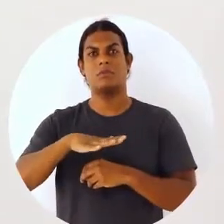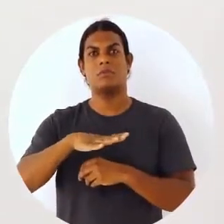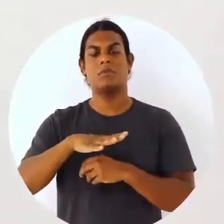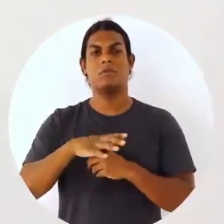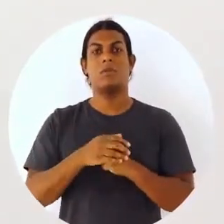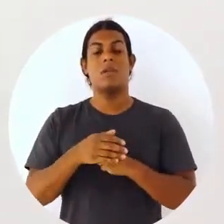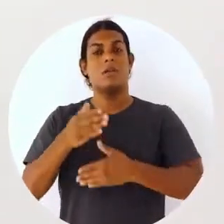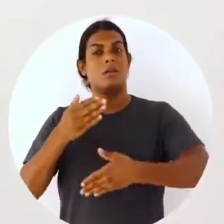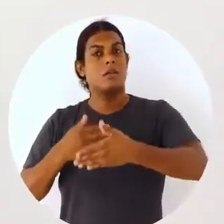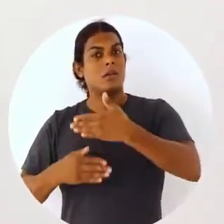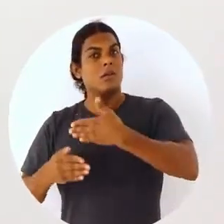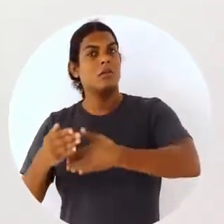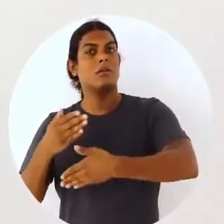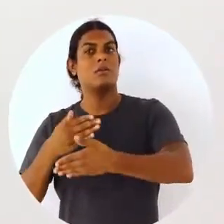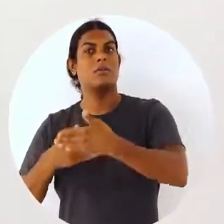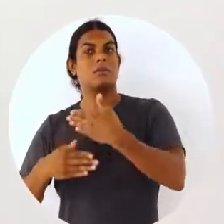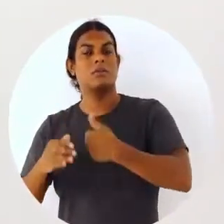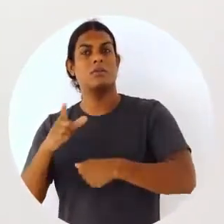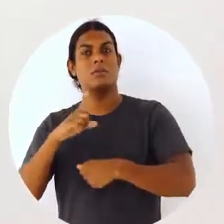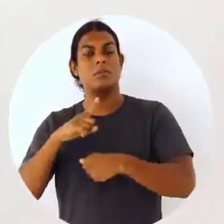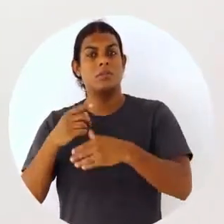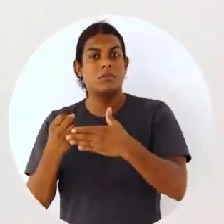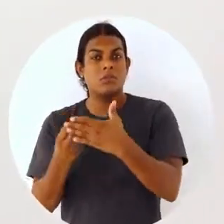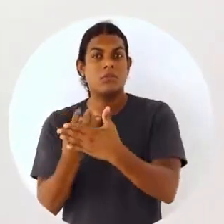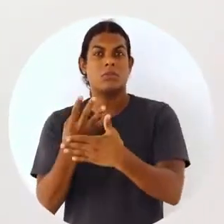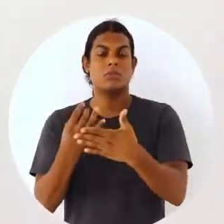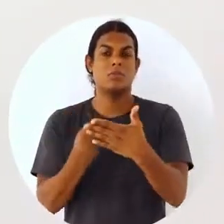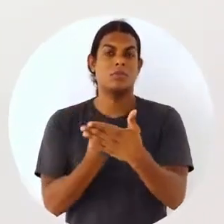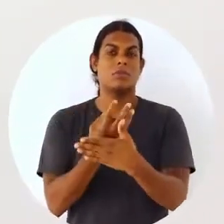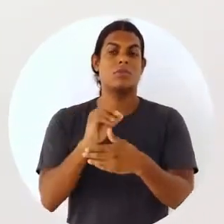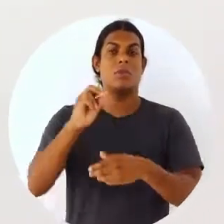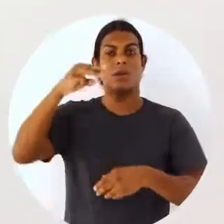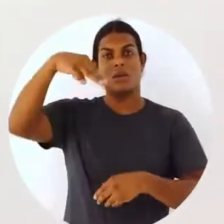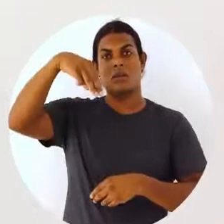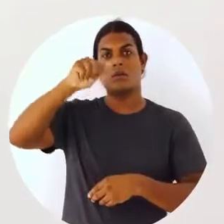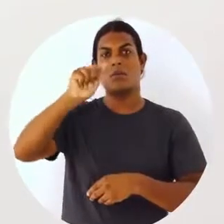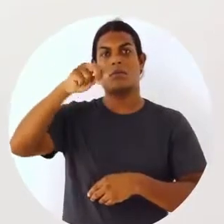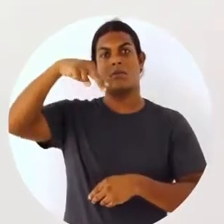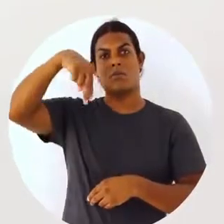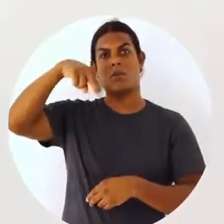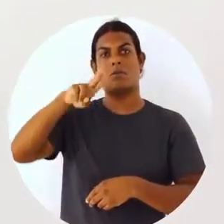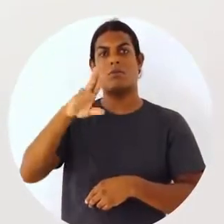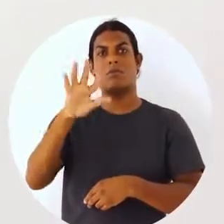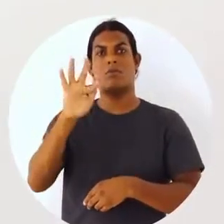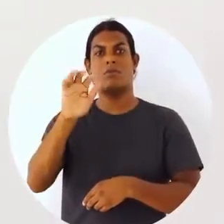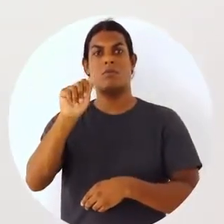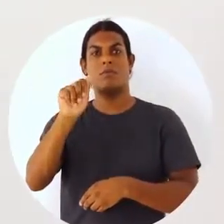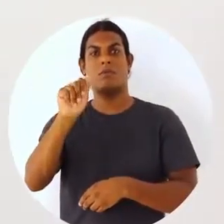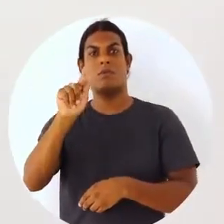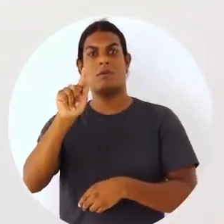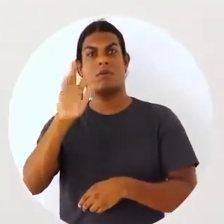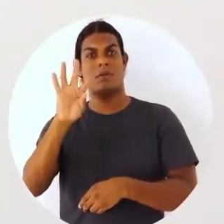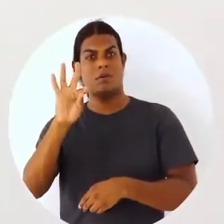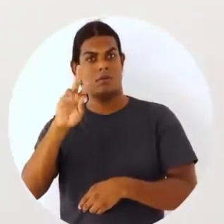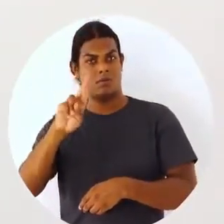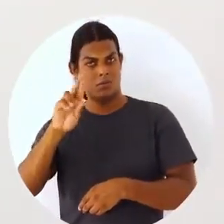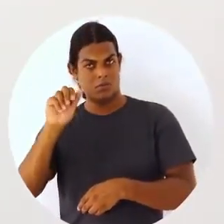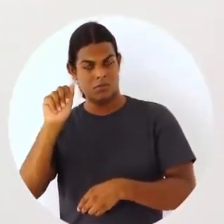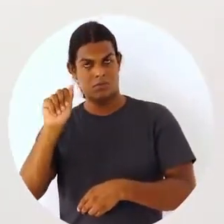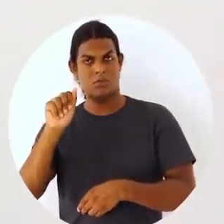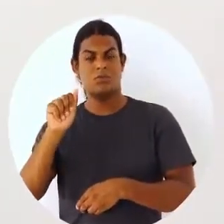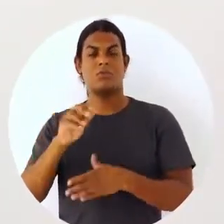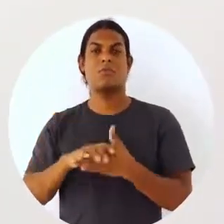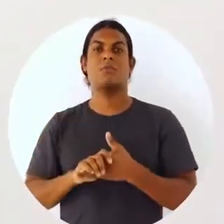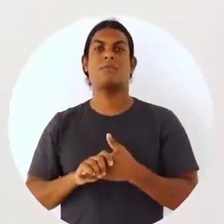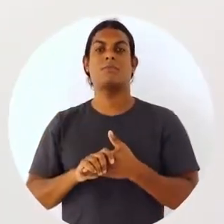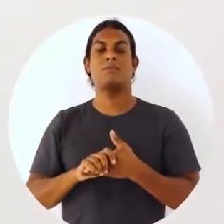e a relação que eles tinham com a produção era de manufatura, ou seja, eles manufaturavam todos esses produtos, produzindo-os do